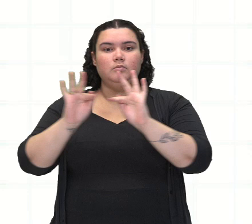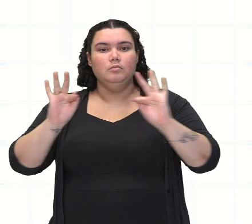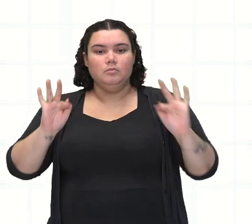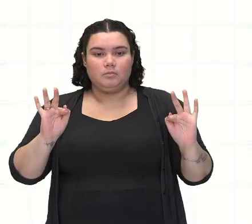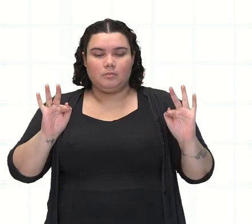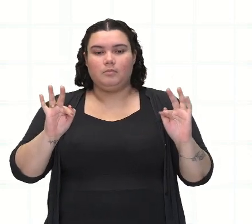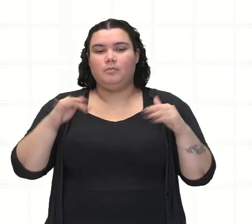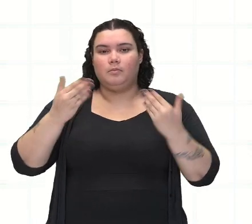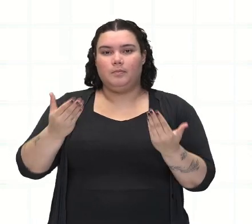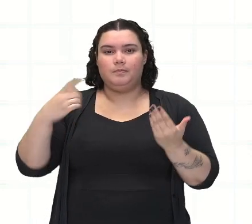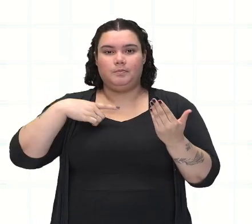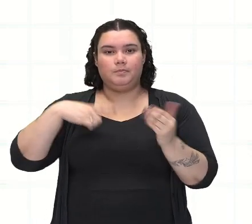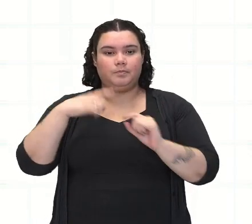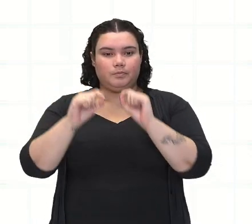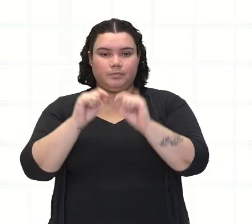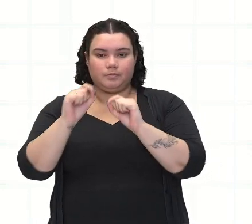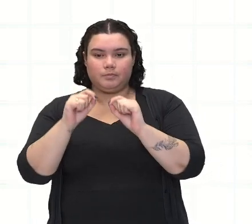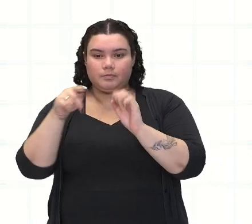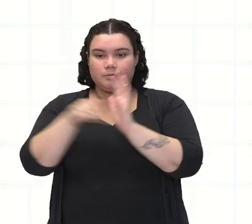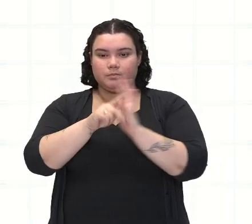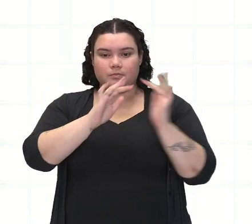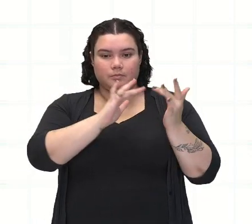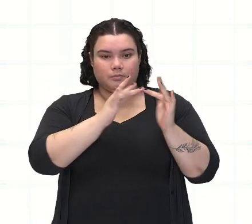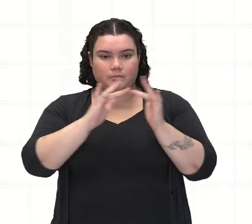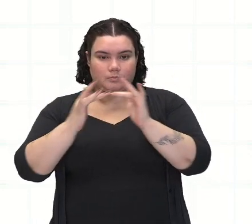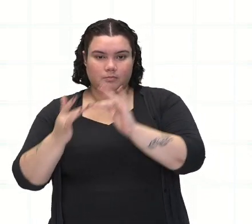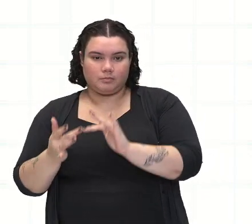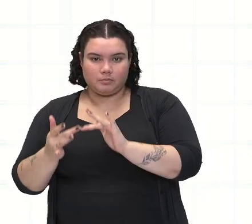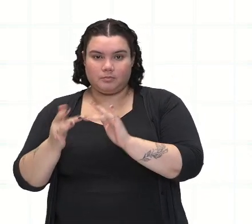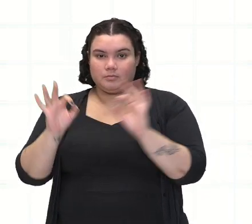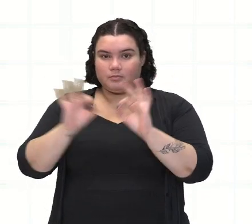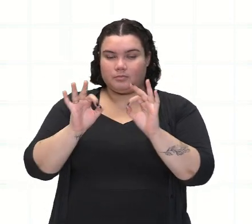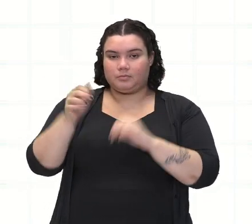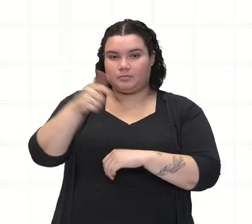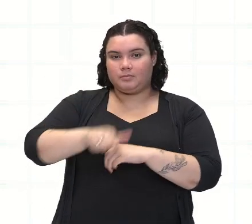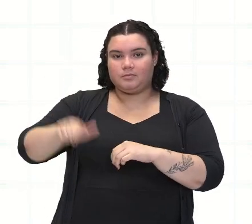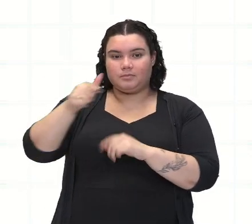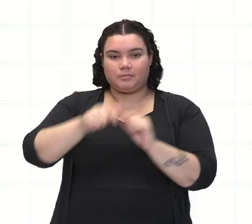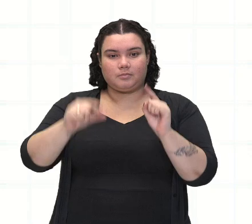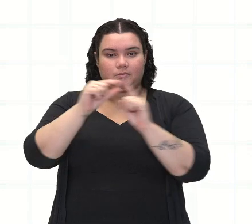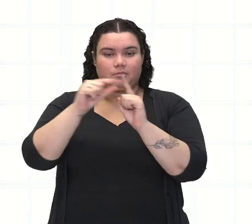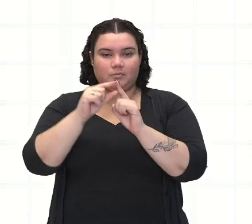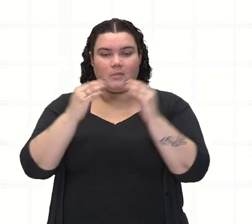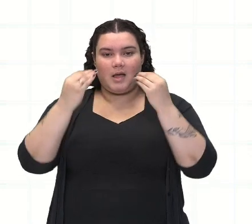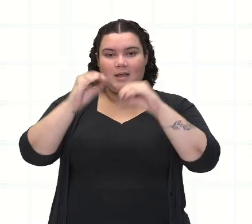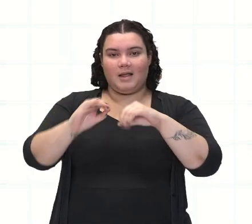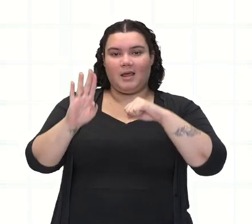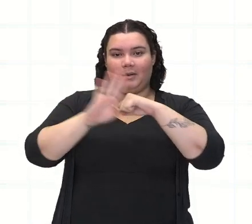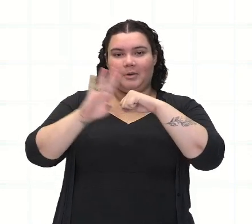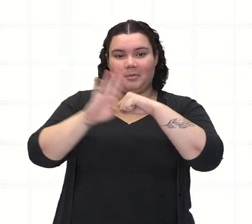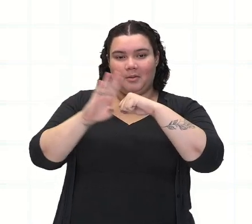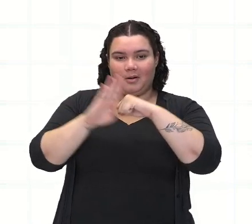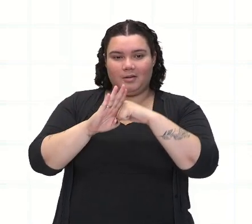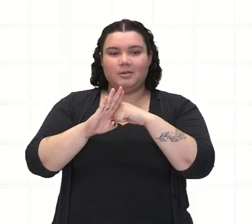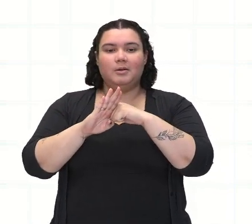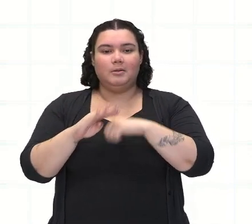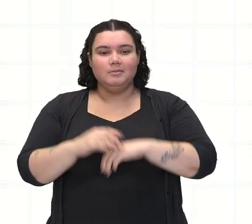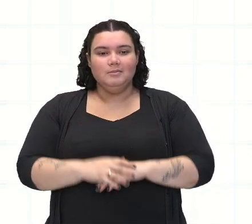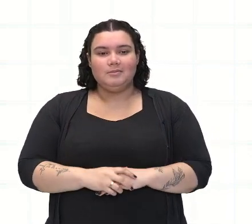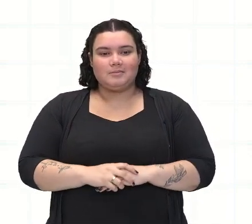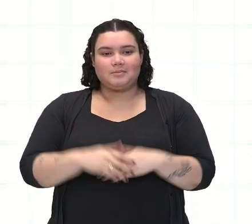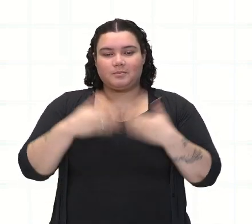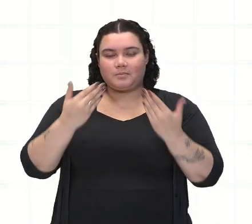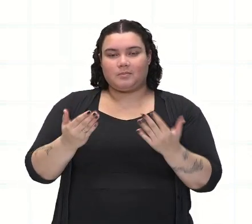deixando fluido o contexto, sem a repetição do substantivo livro, nós